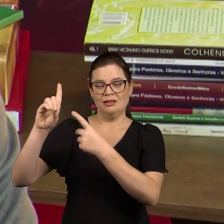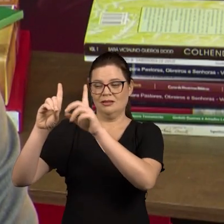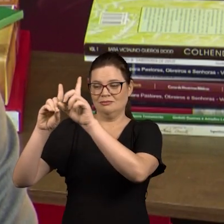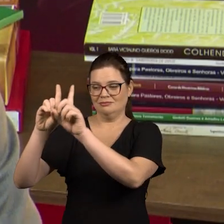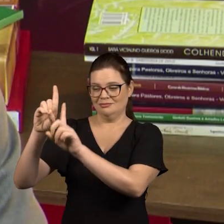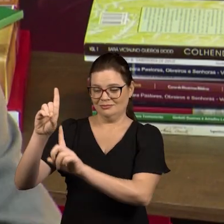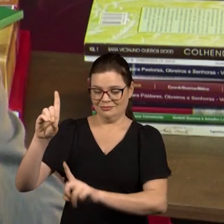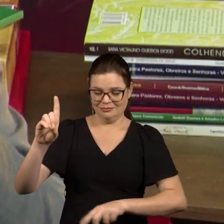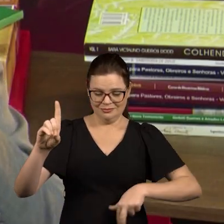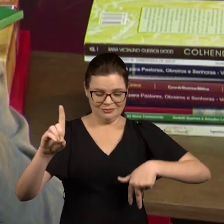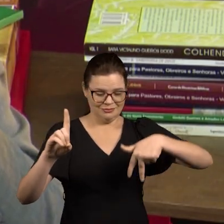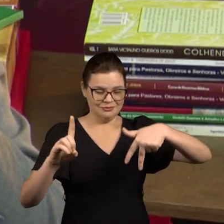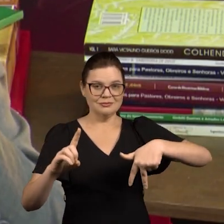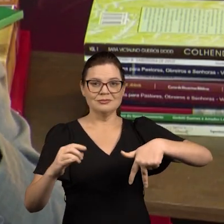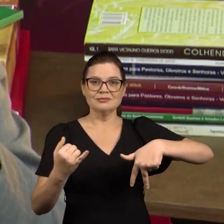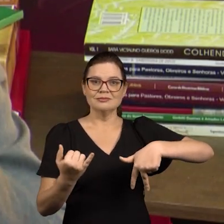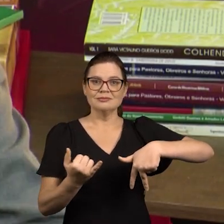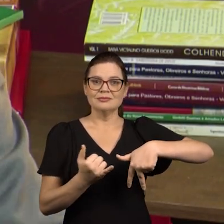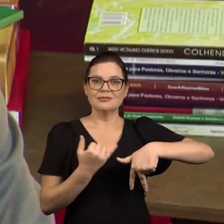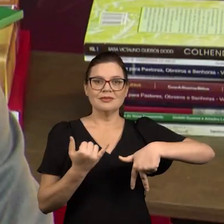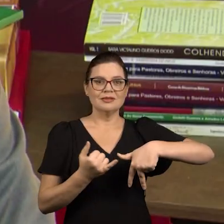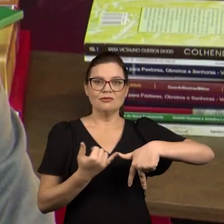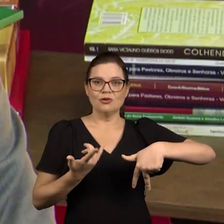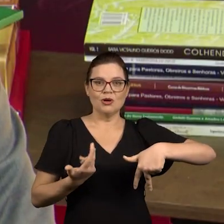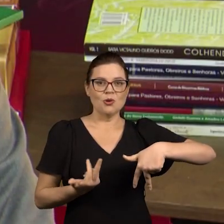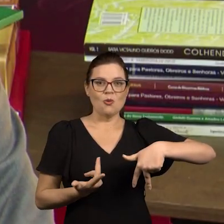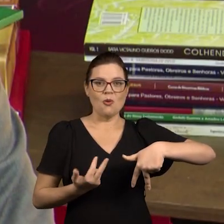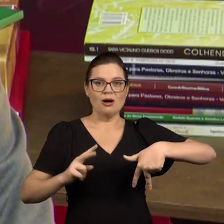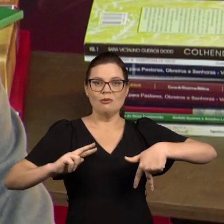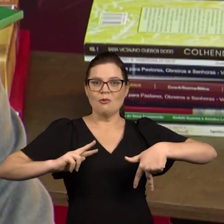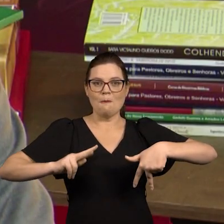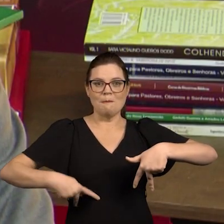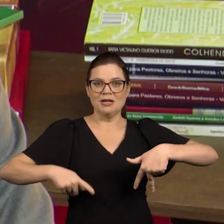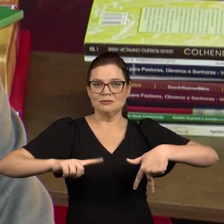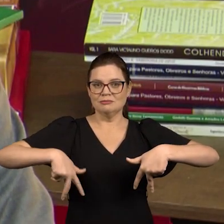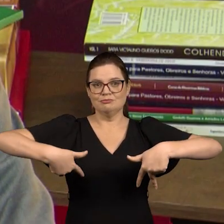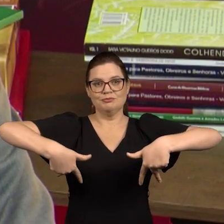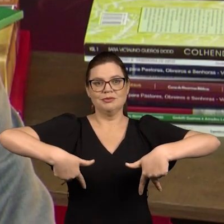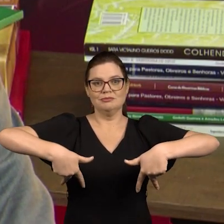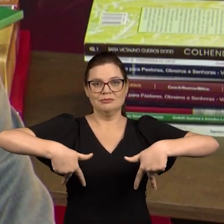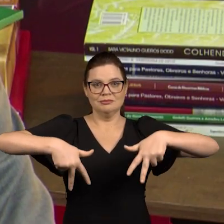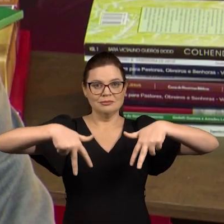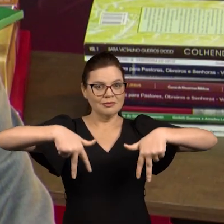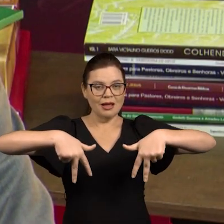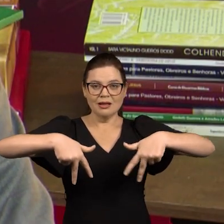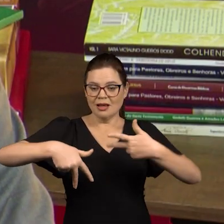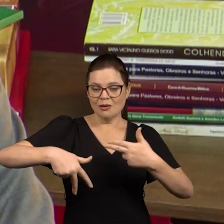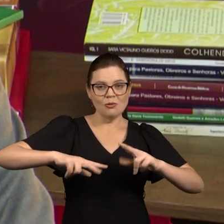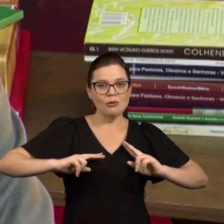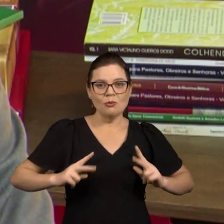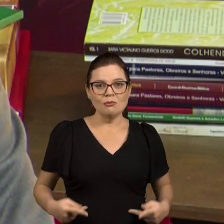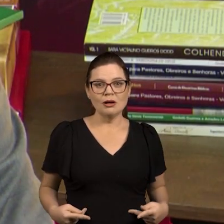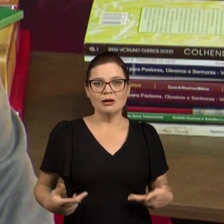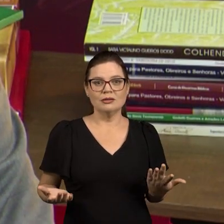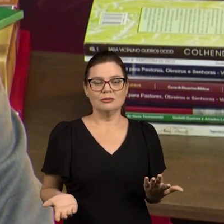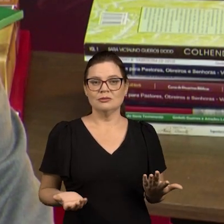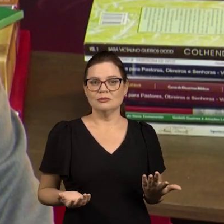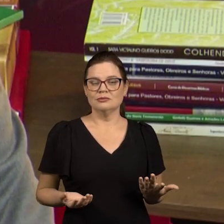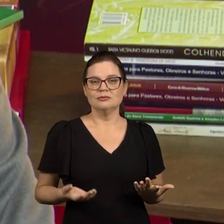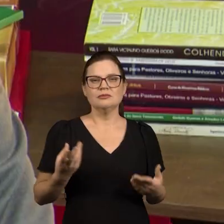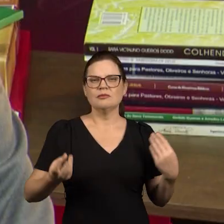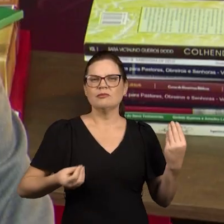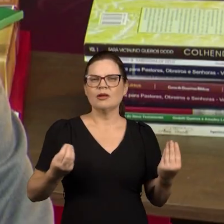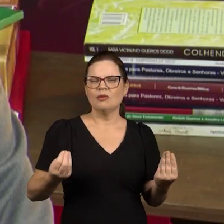homem, né? O ombro ali, ele se igualou. E você entender isso, que como que